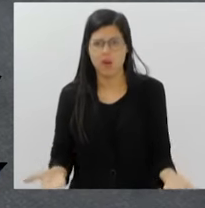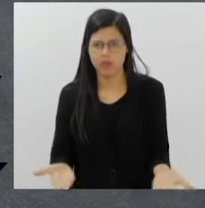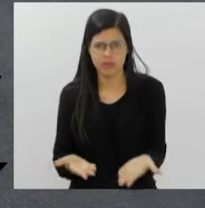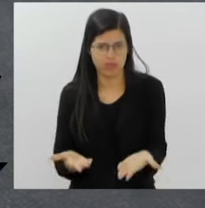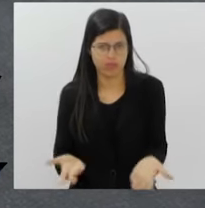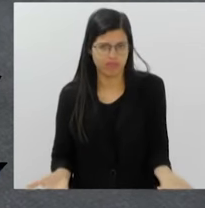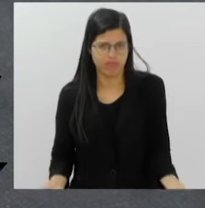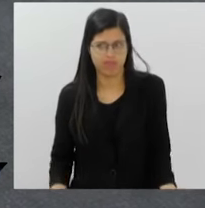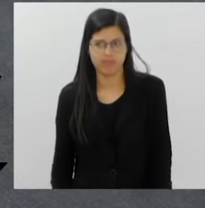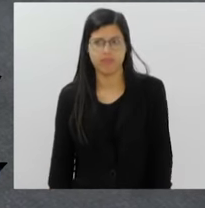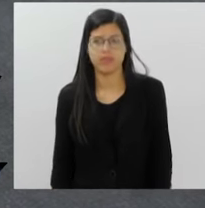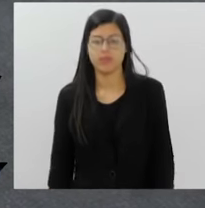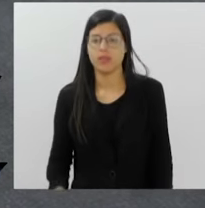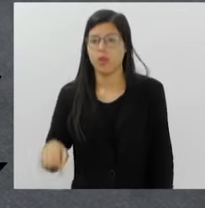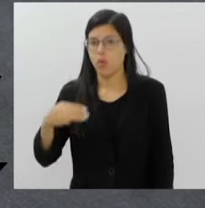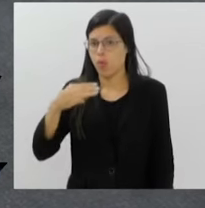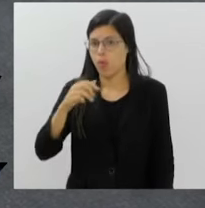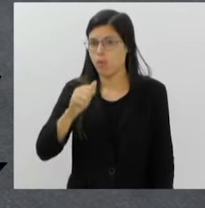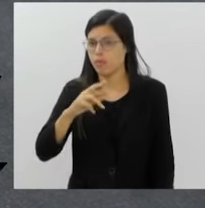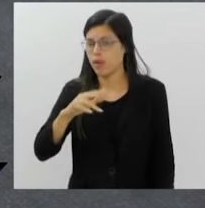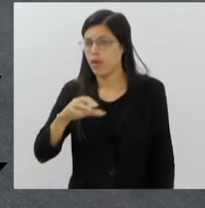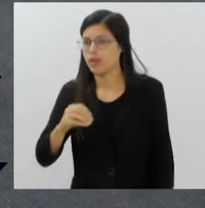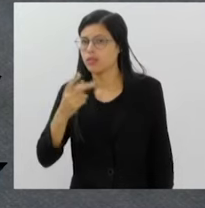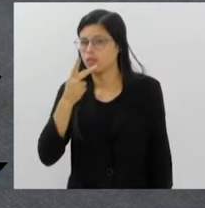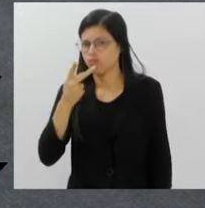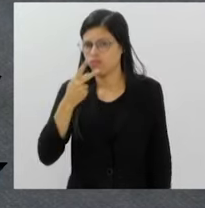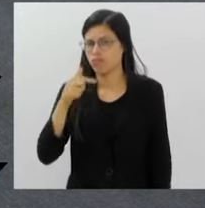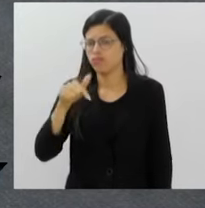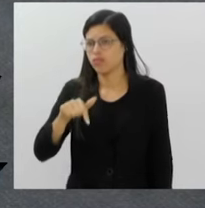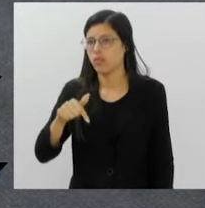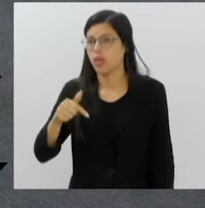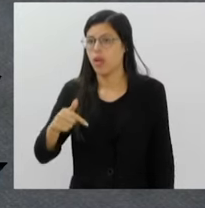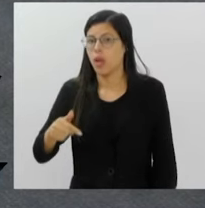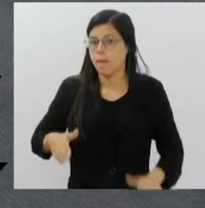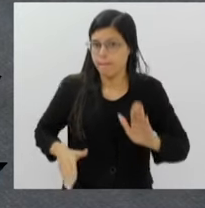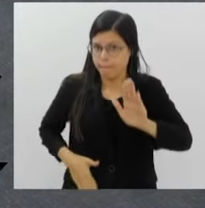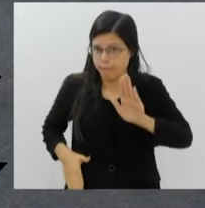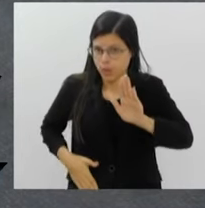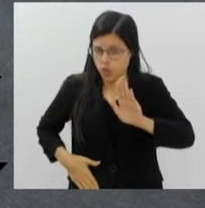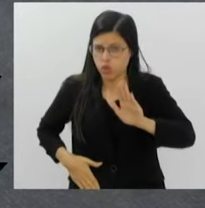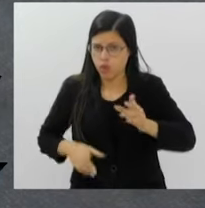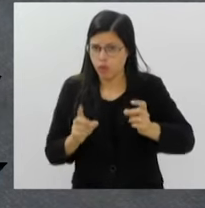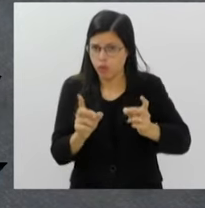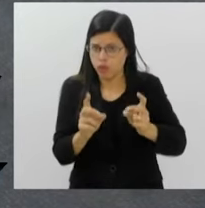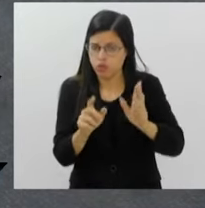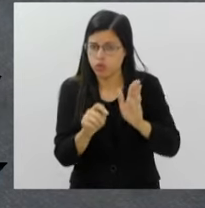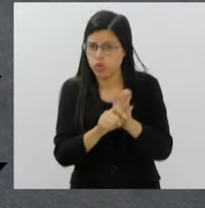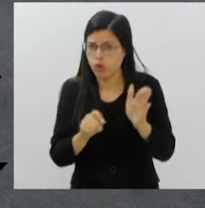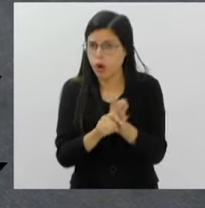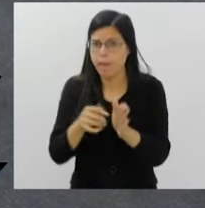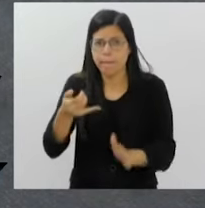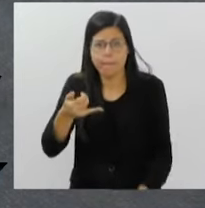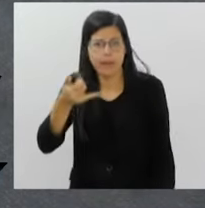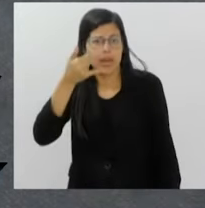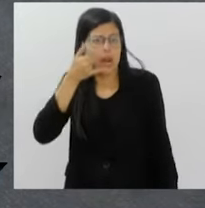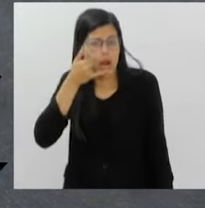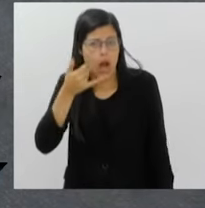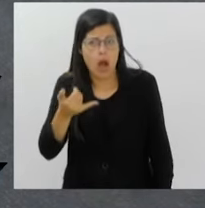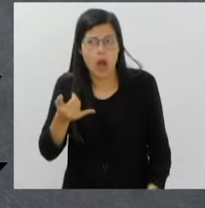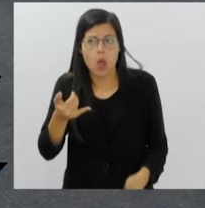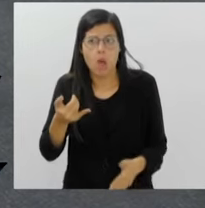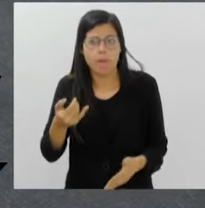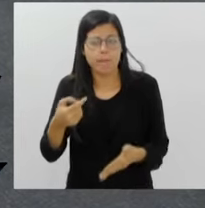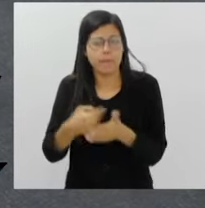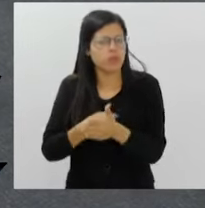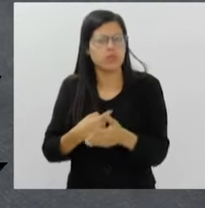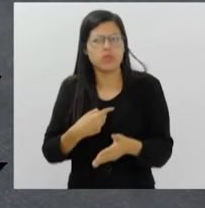Márcio, vagabundos me ligaram, traficantes, perguntando qual era o problema, porque eu não